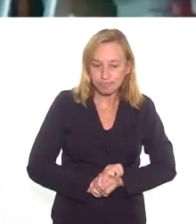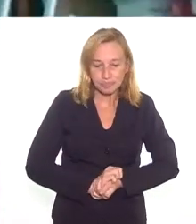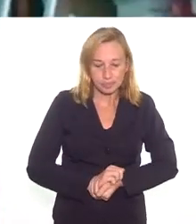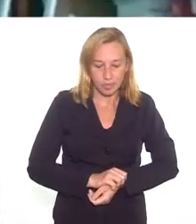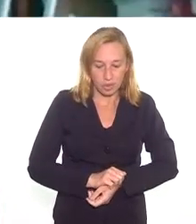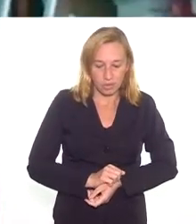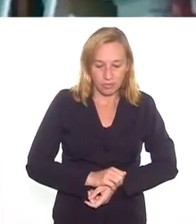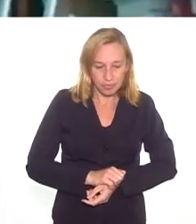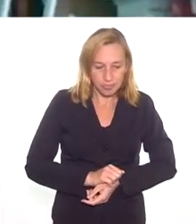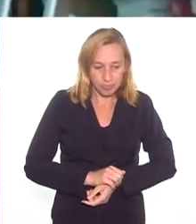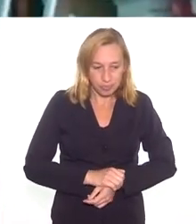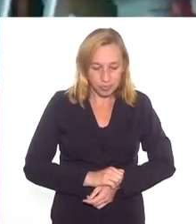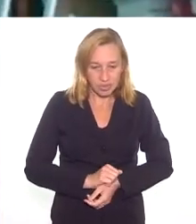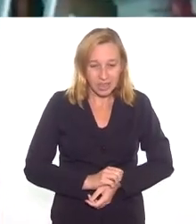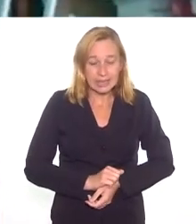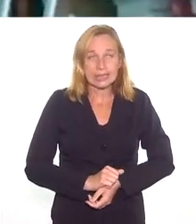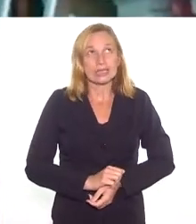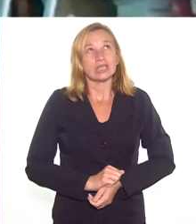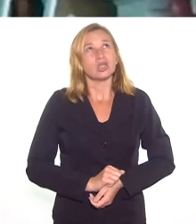certa forma,